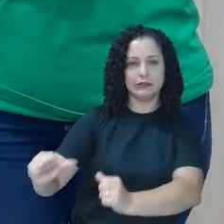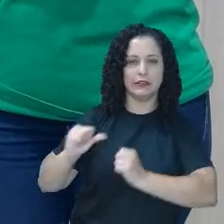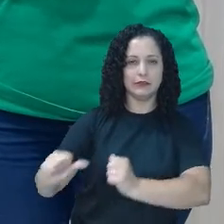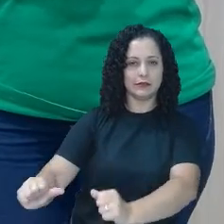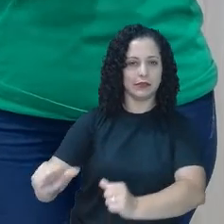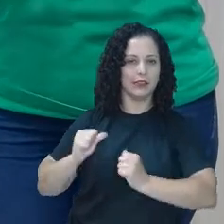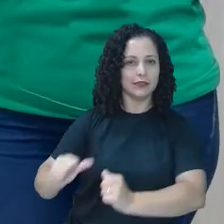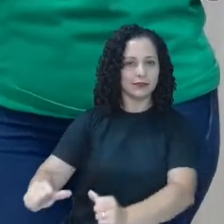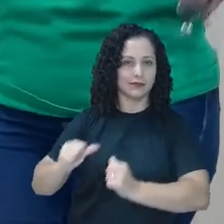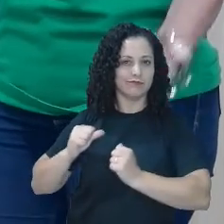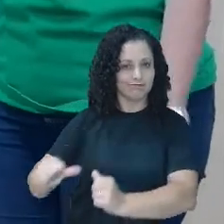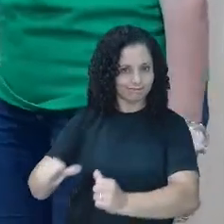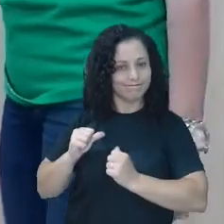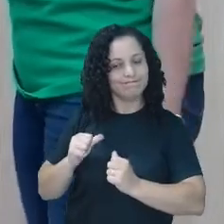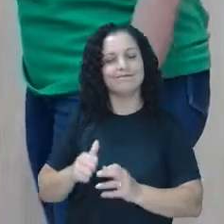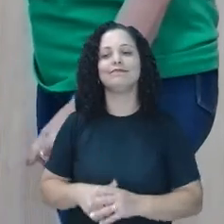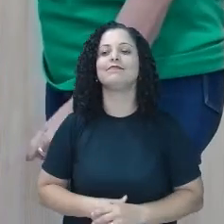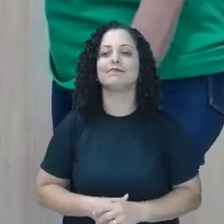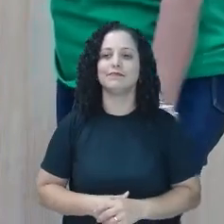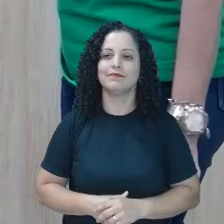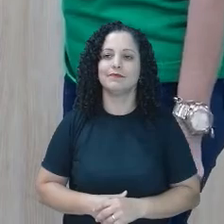esparrelas, vamos dizer assim.